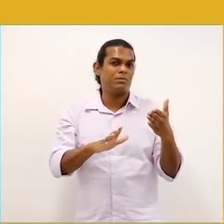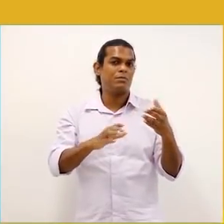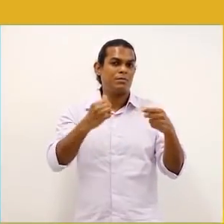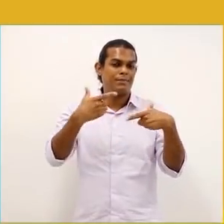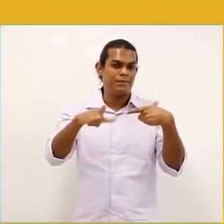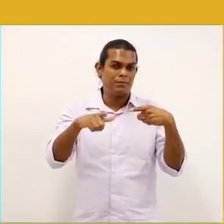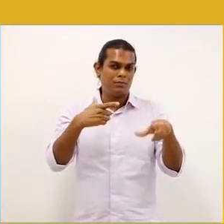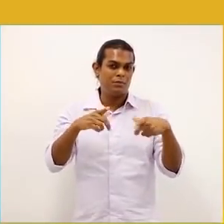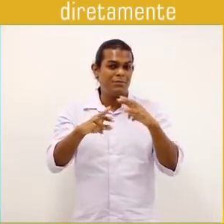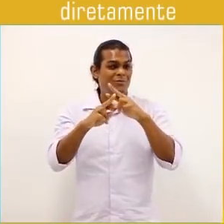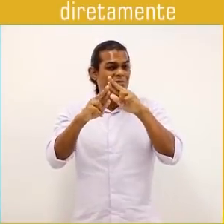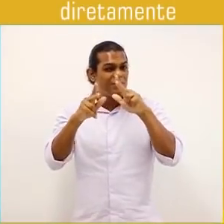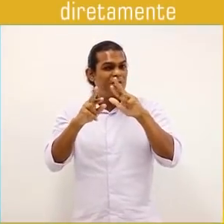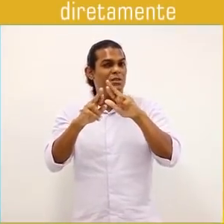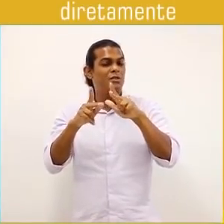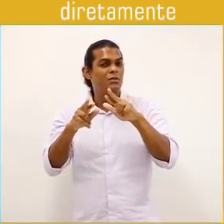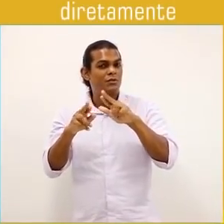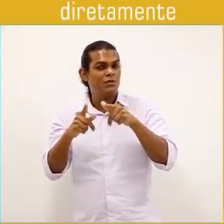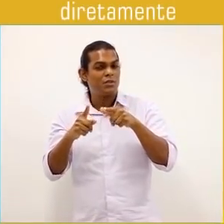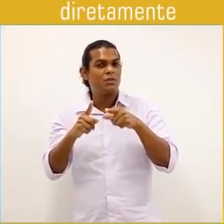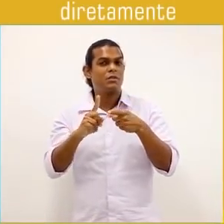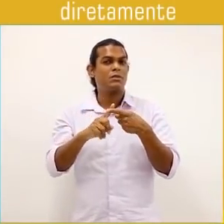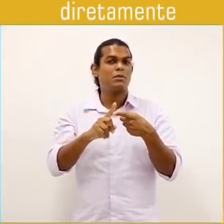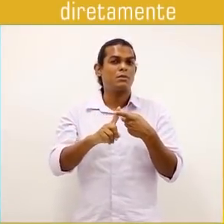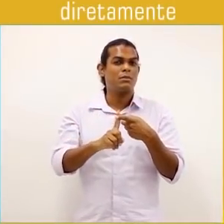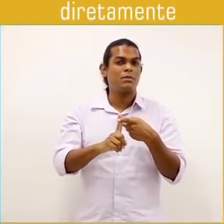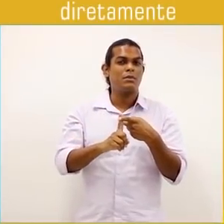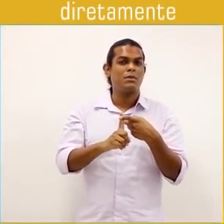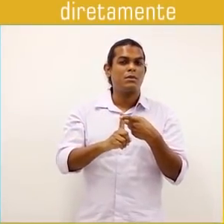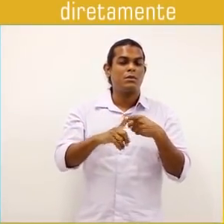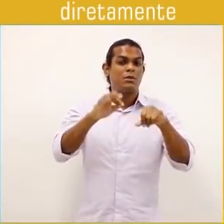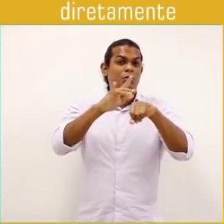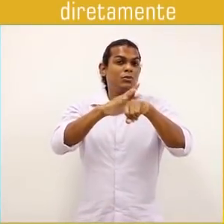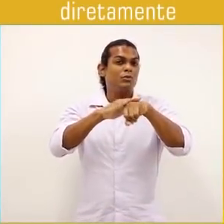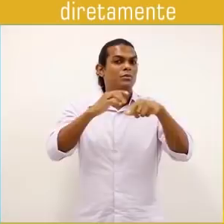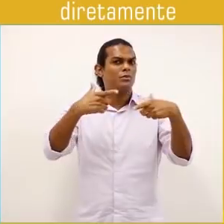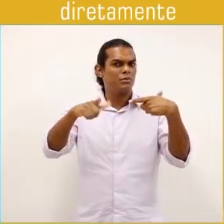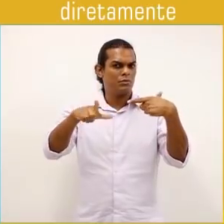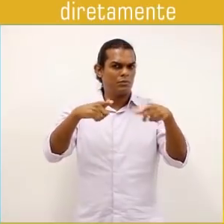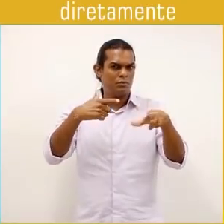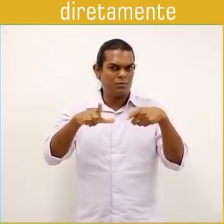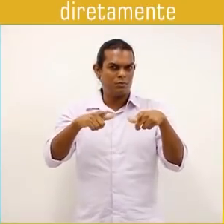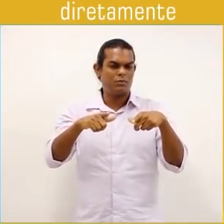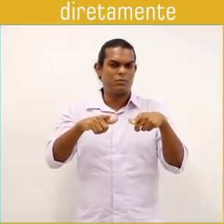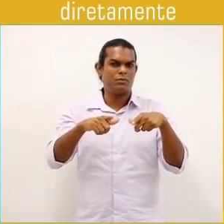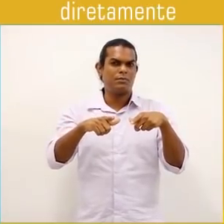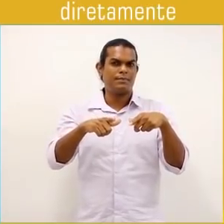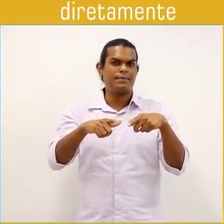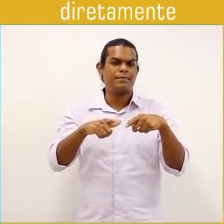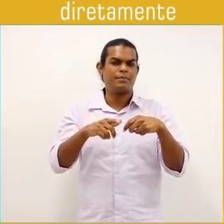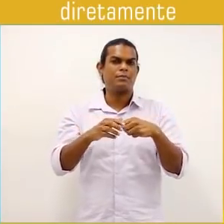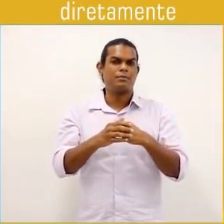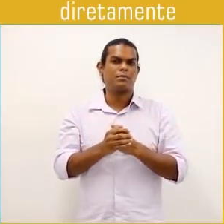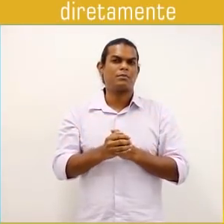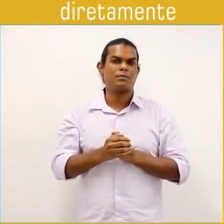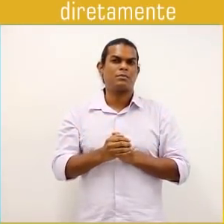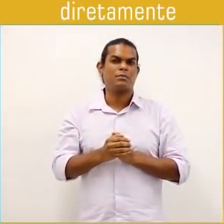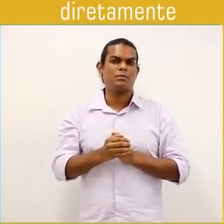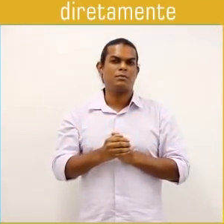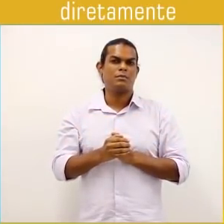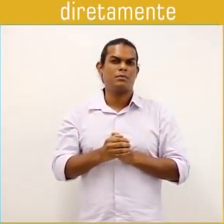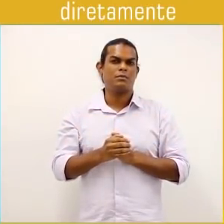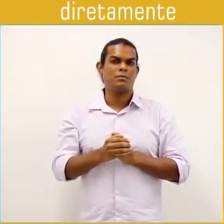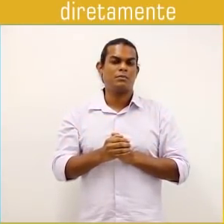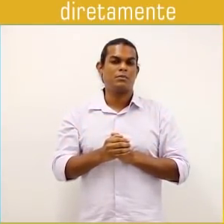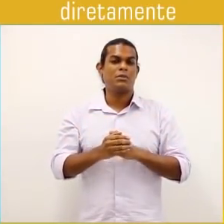trabalhador. Diferentemente, que também é considerado acidente de trabalho, a doença do trabalho. A doença profissional é o exercício peculiar e a doença